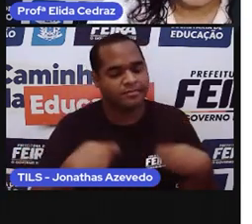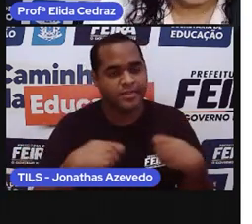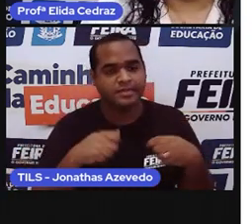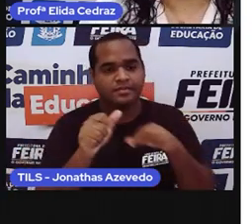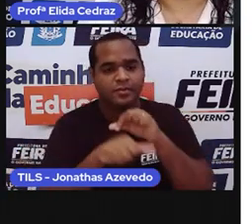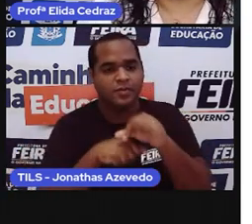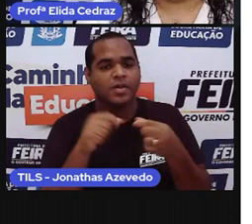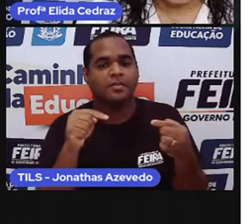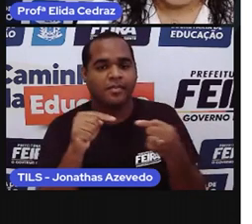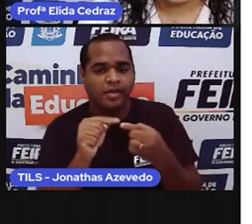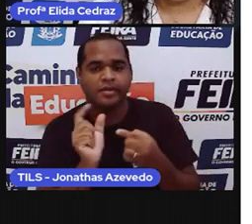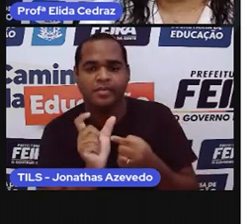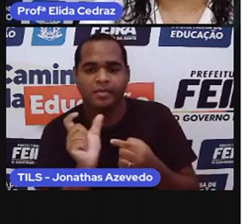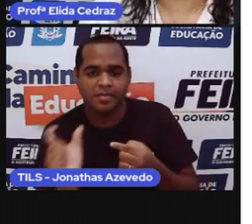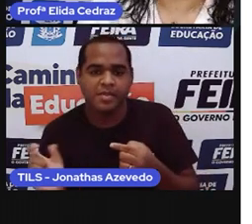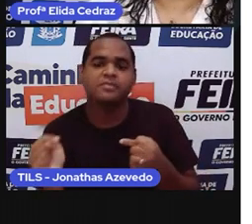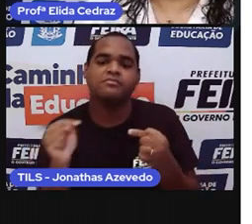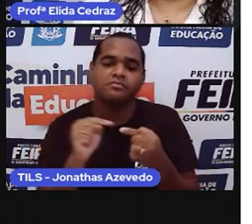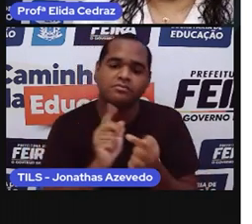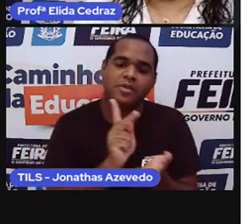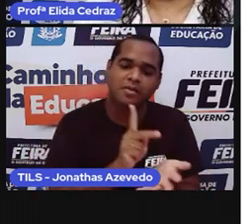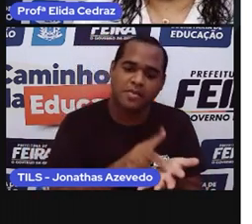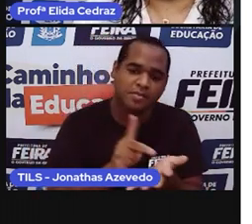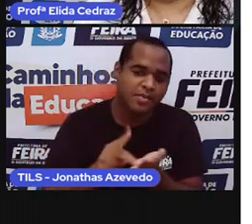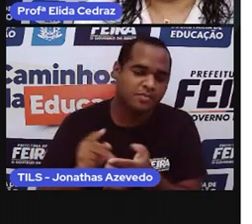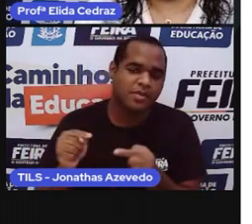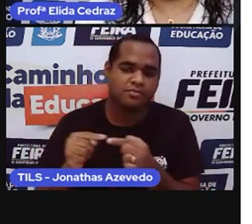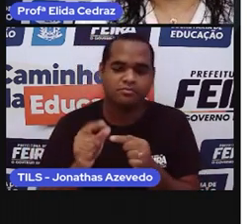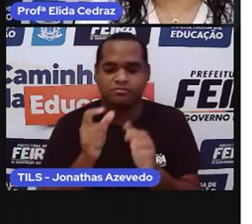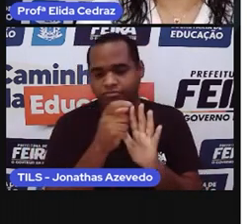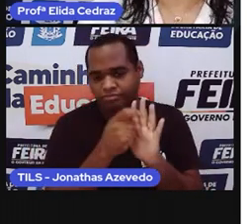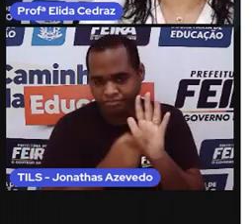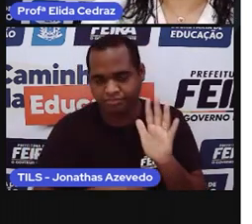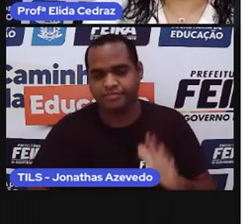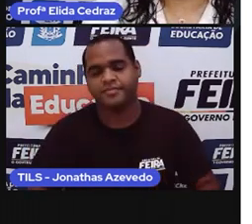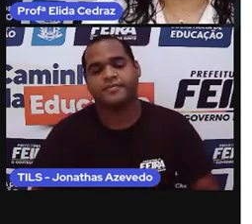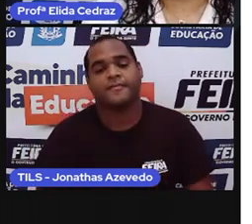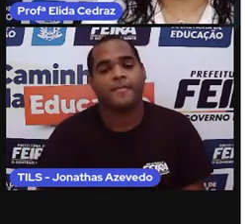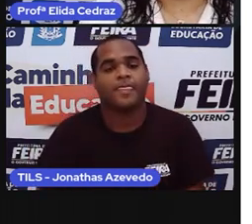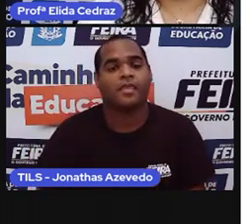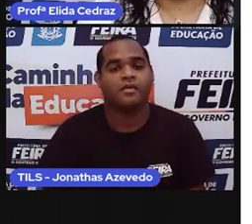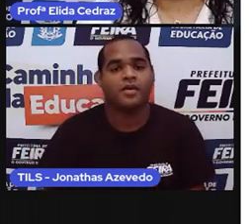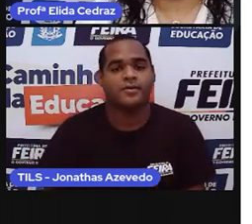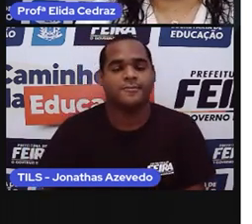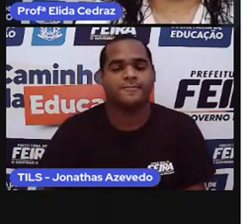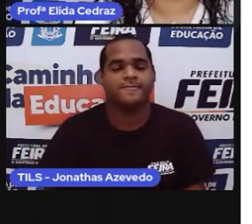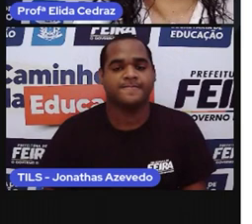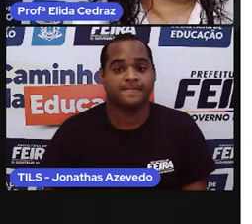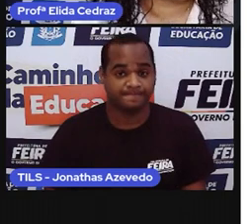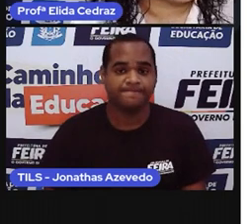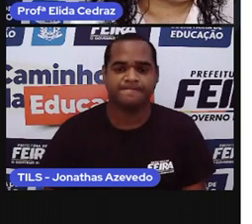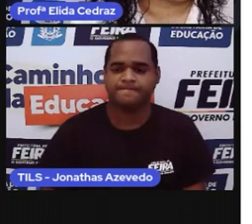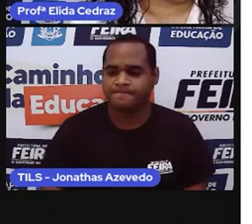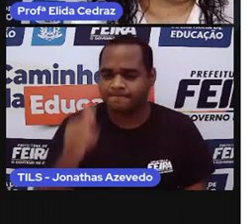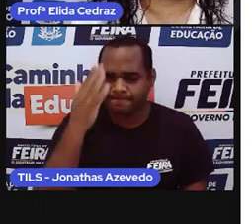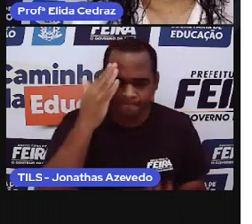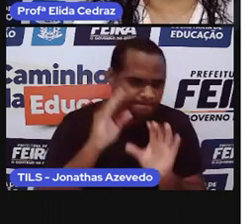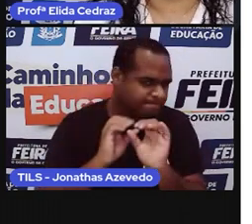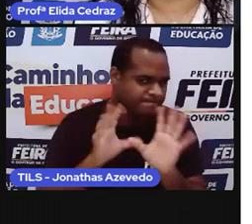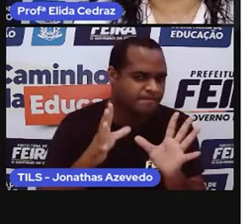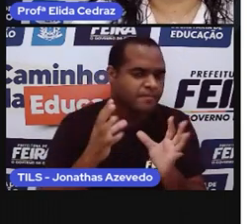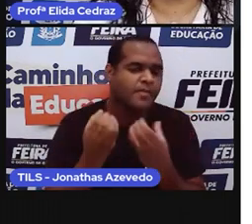rima, verso e estrofe. Vamos entender cada elemento na